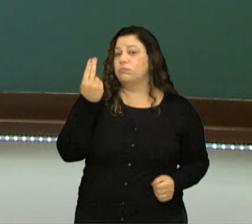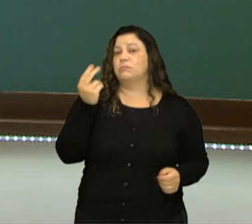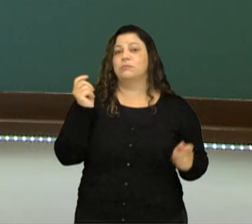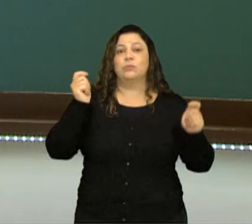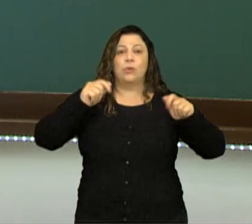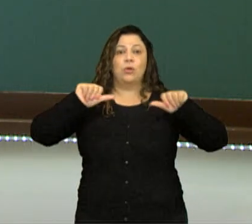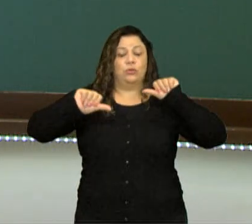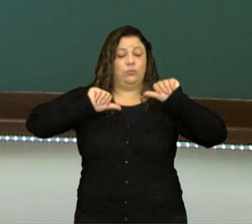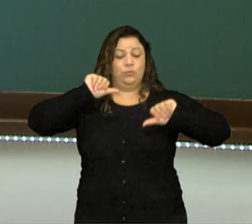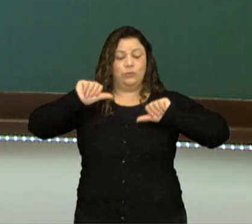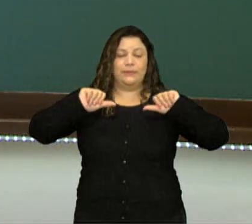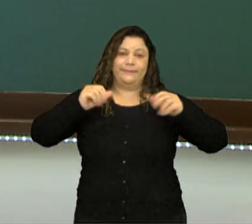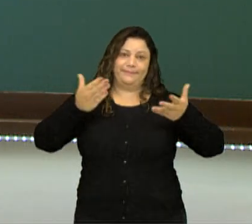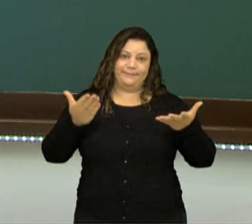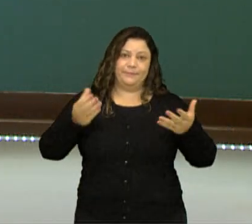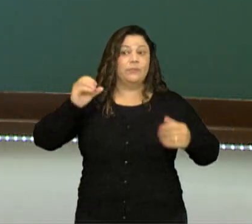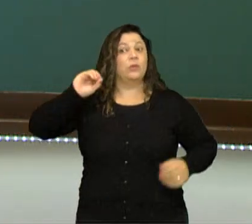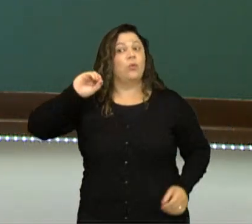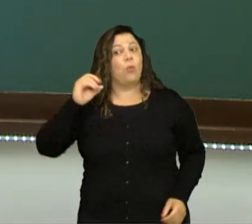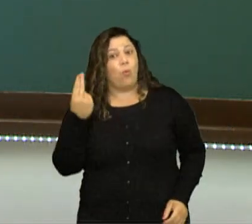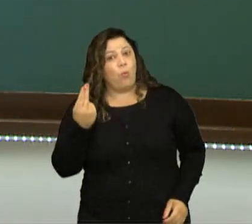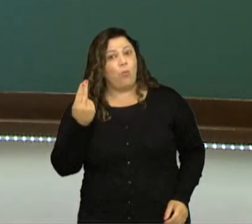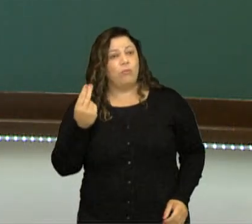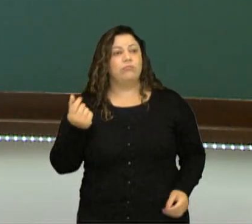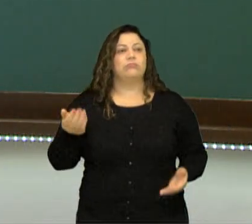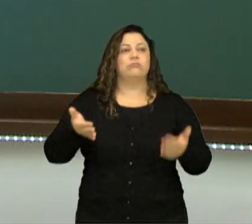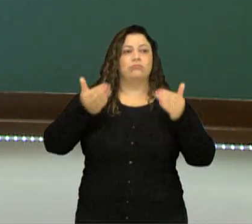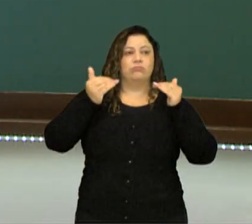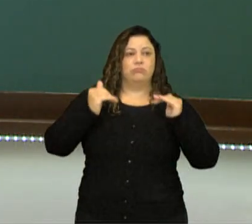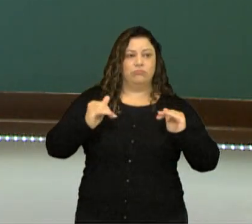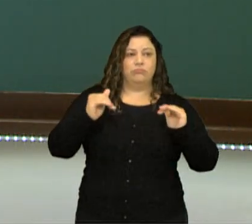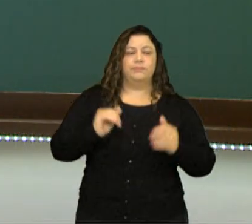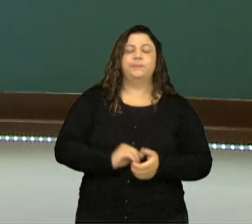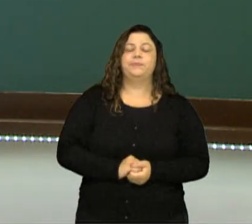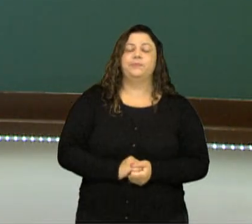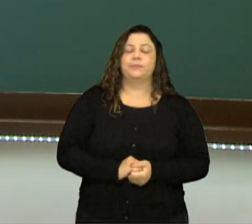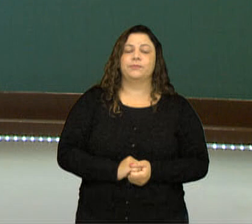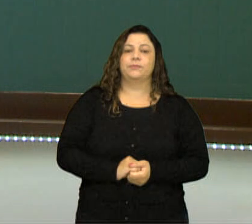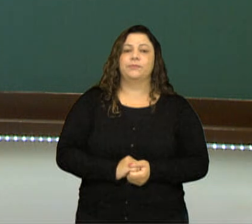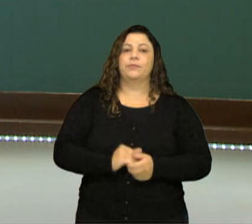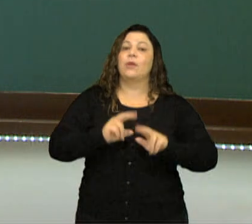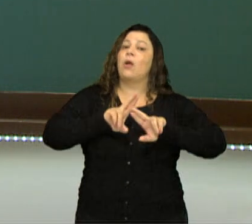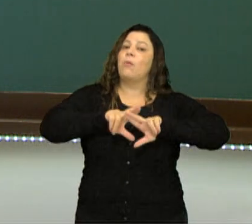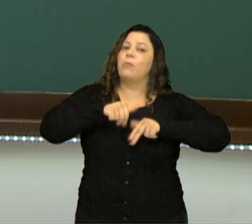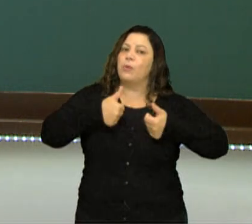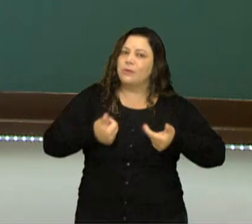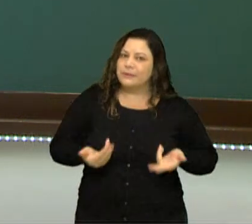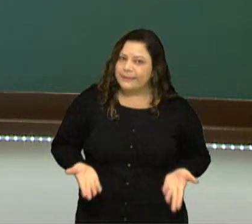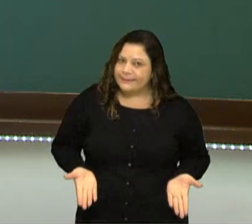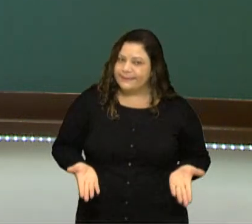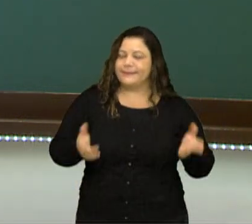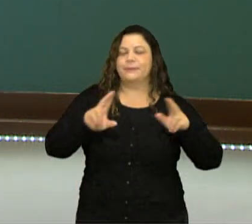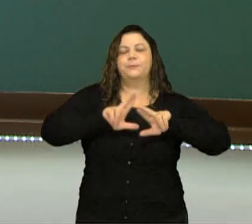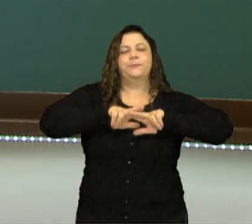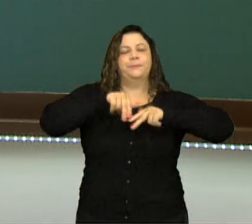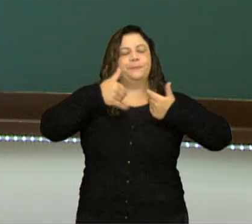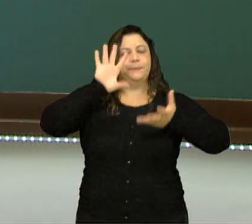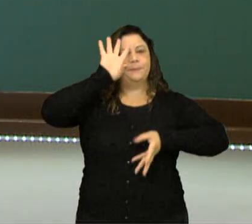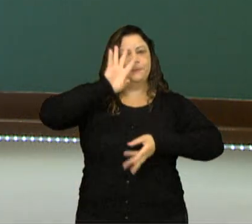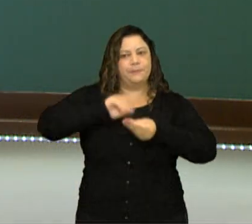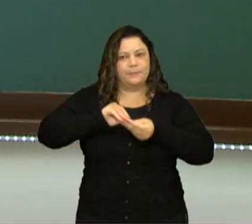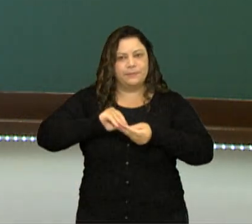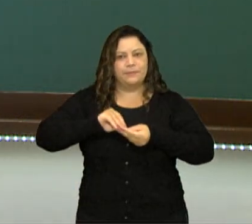então temos uma sindética alternativa. O portanto, uma conclusão, então uma